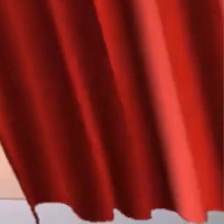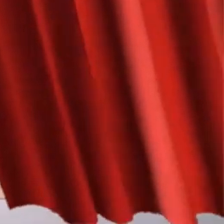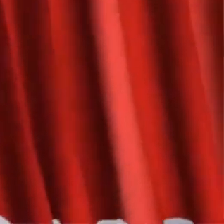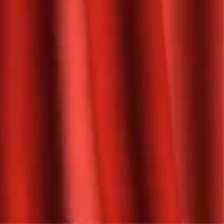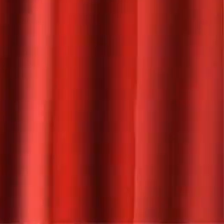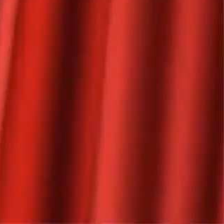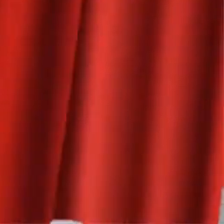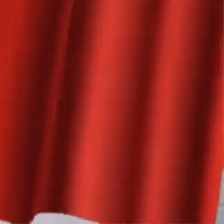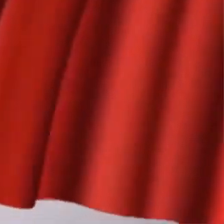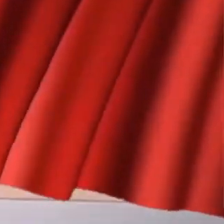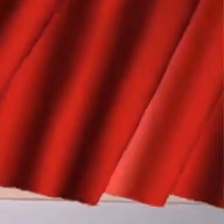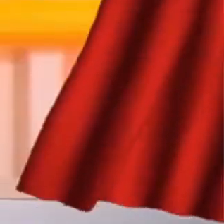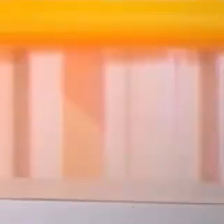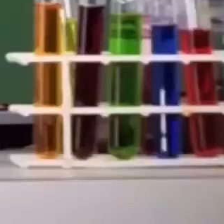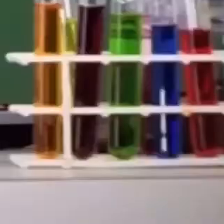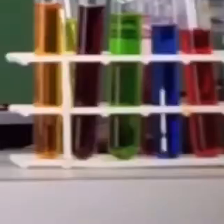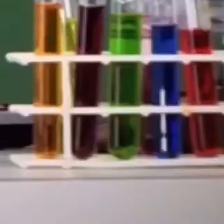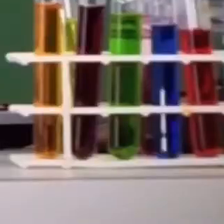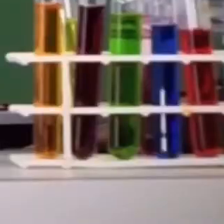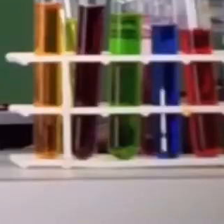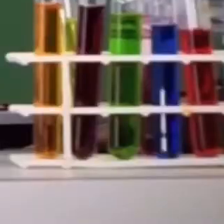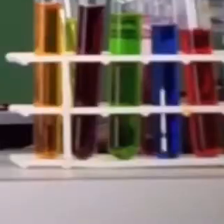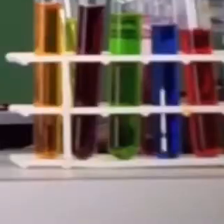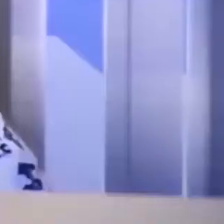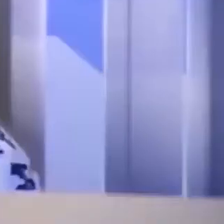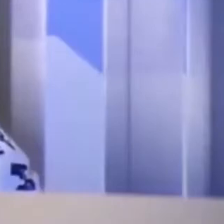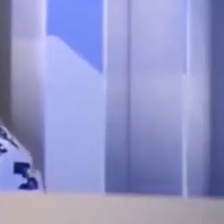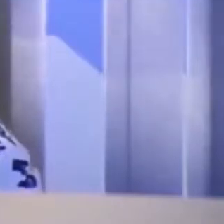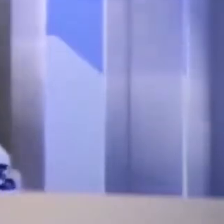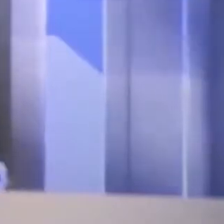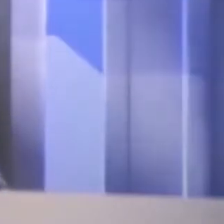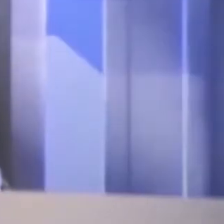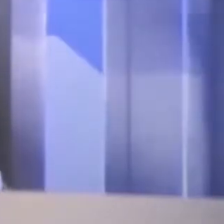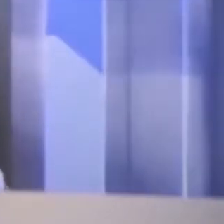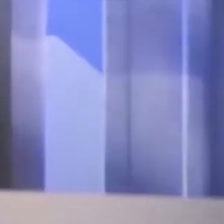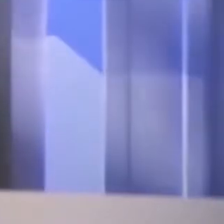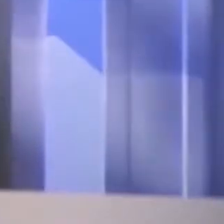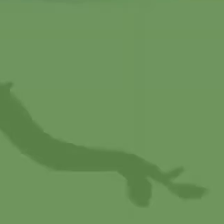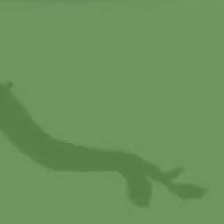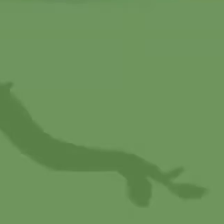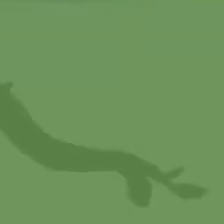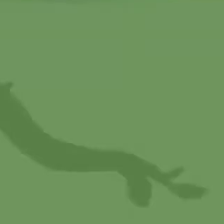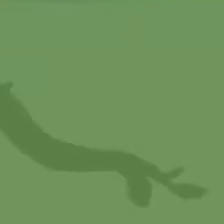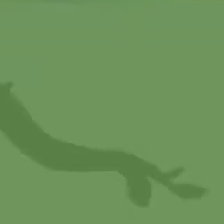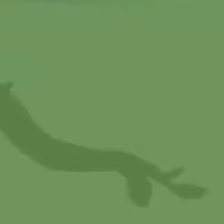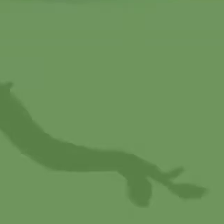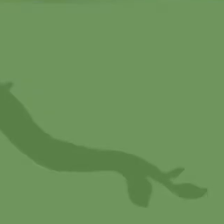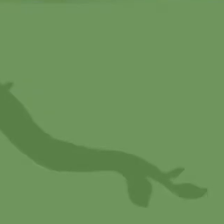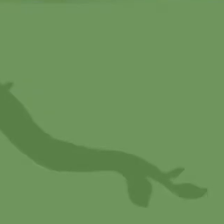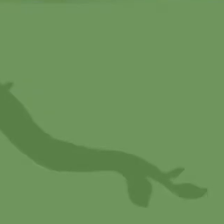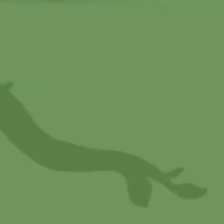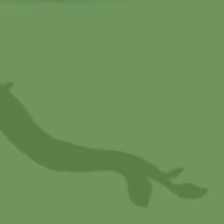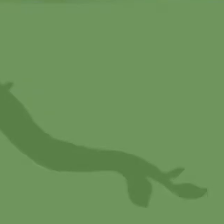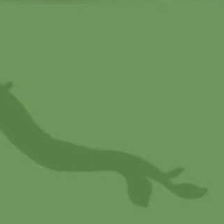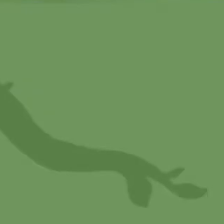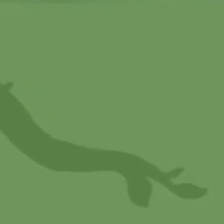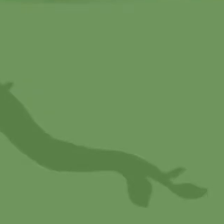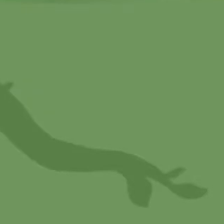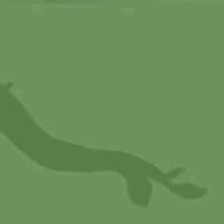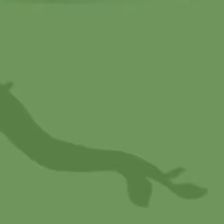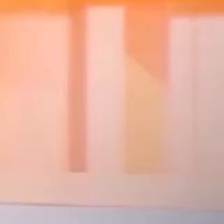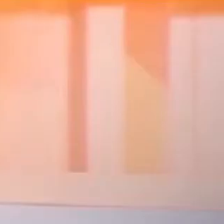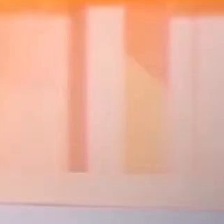Você que curtiu aprender com a Polônia Azulão as brincadeiras educativas sobre diversos temas na TV Alese, vai poder continuar assistindo